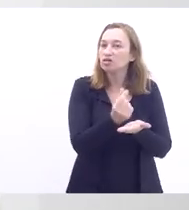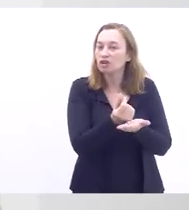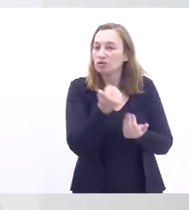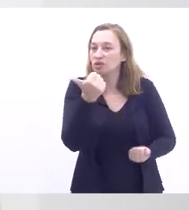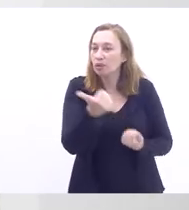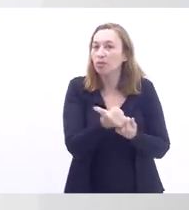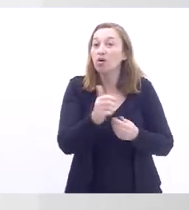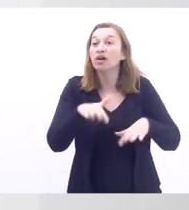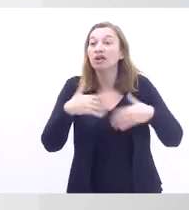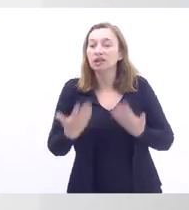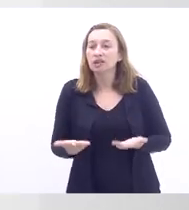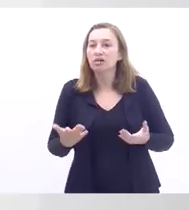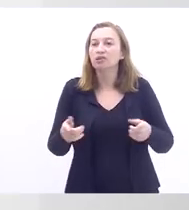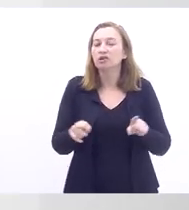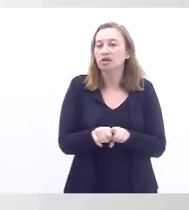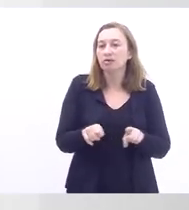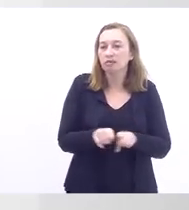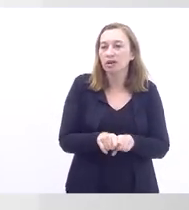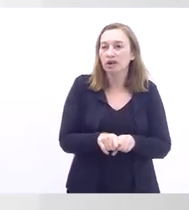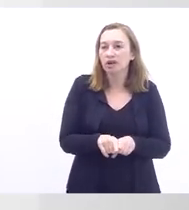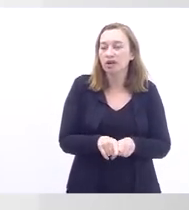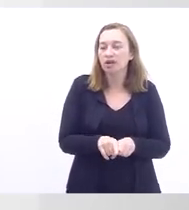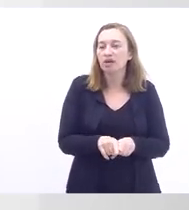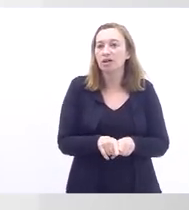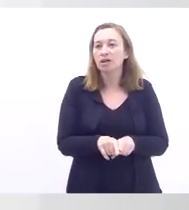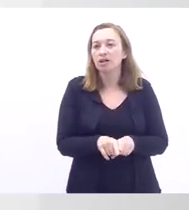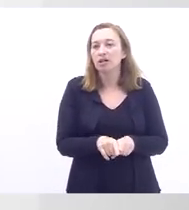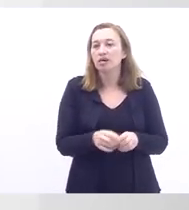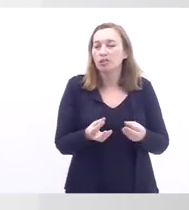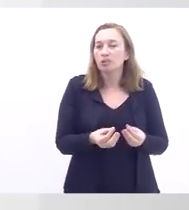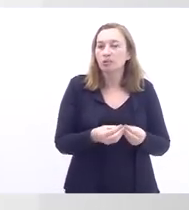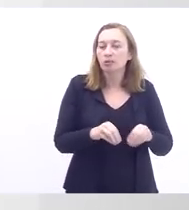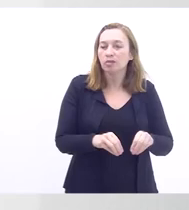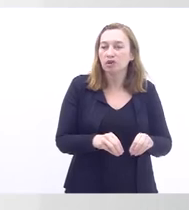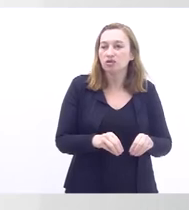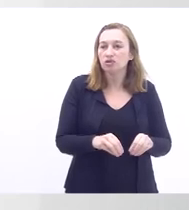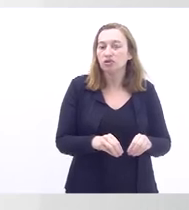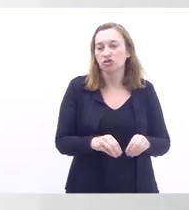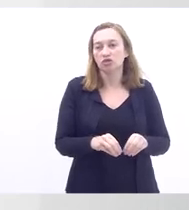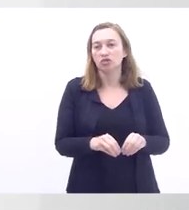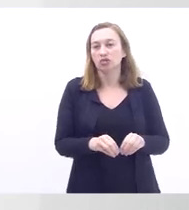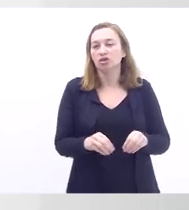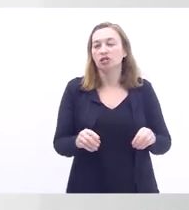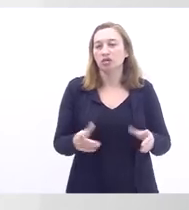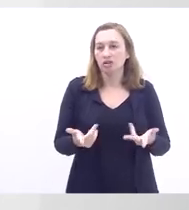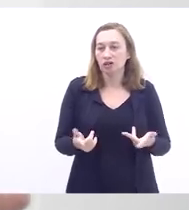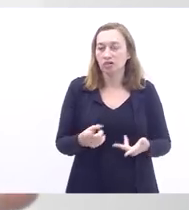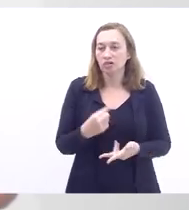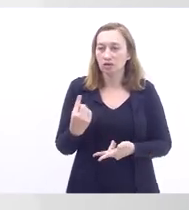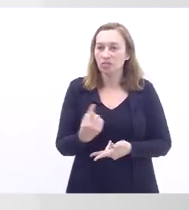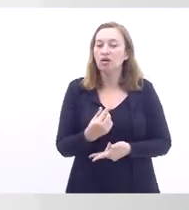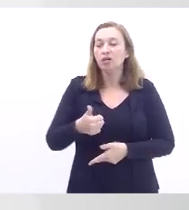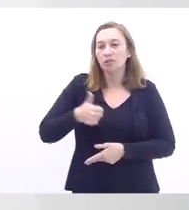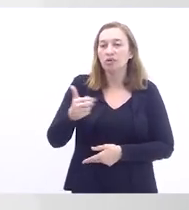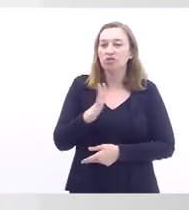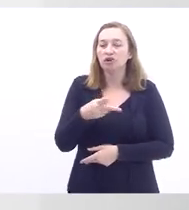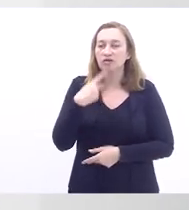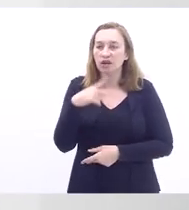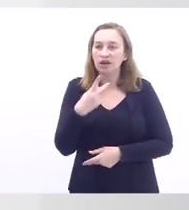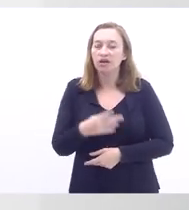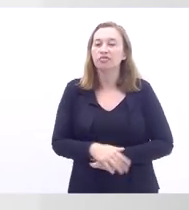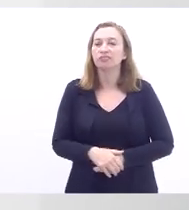de apoio então isso também contribui para preços produtos problemas estruturais que aconteceram esse ano primeiro que eu já mencionei